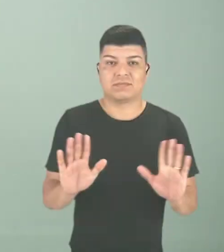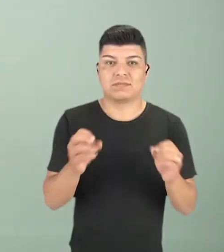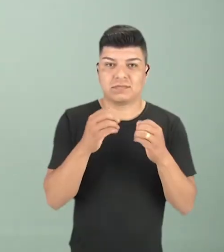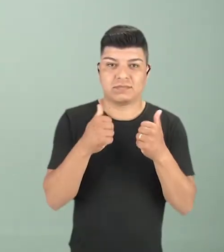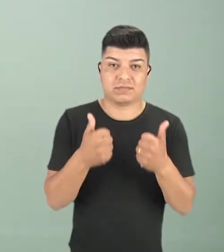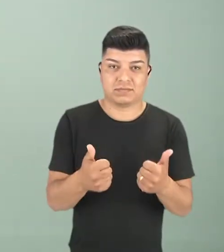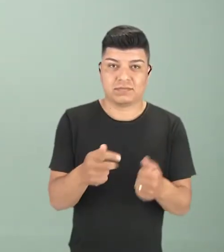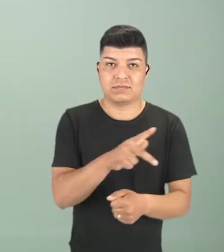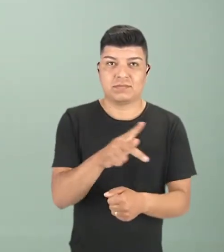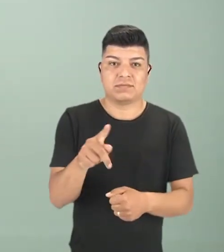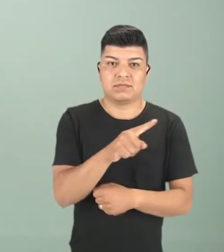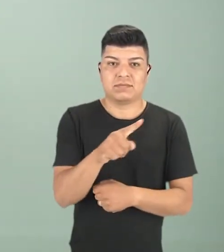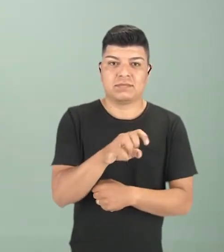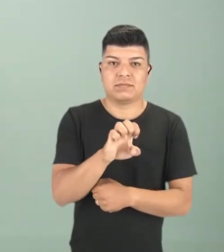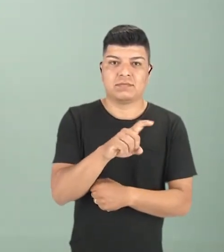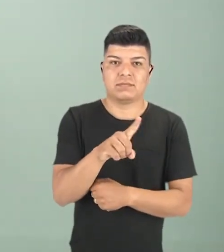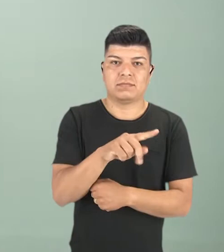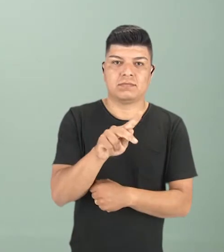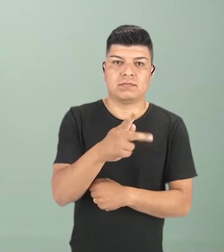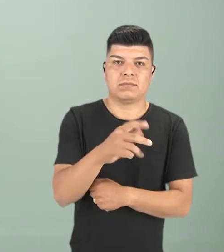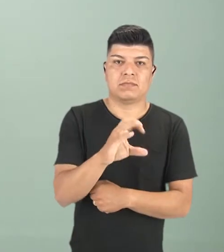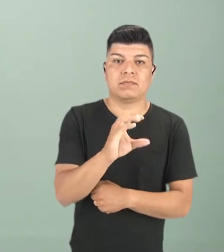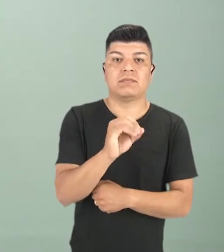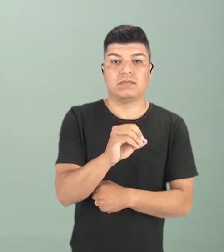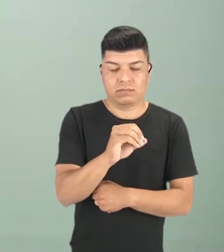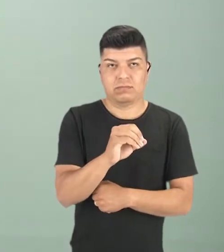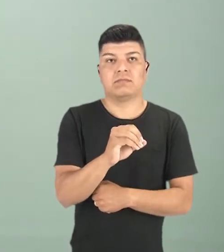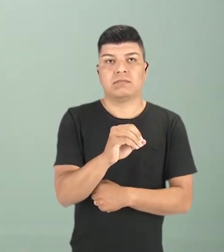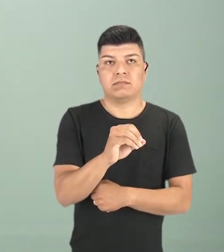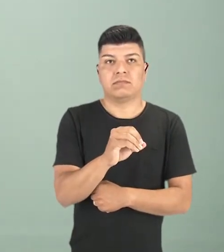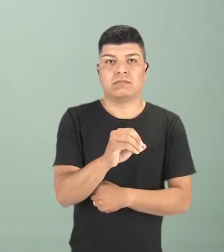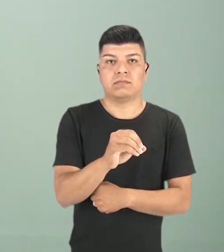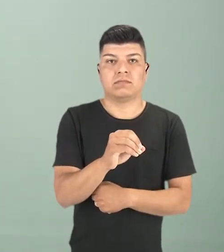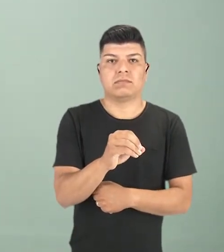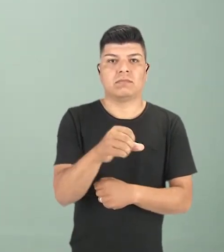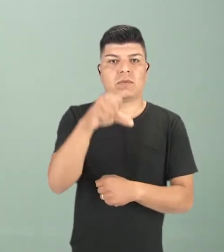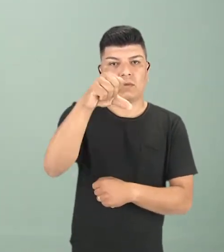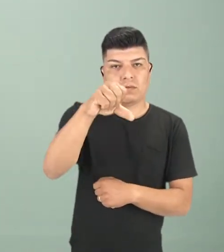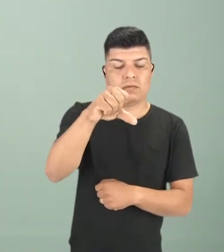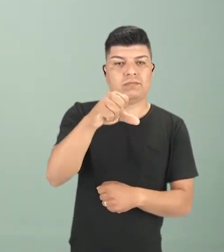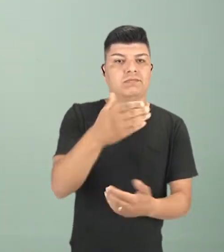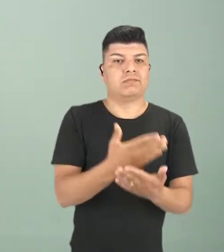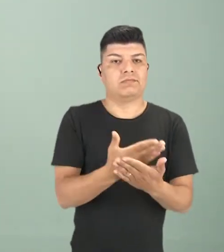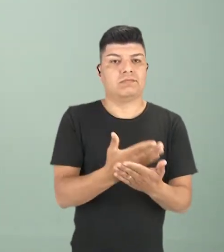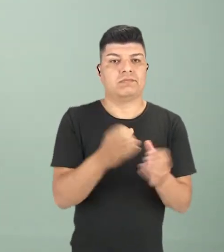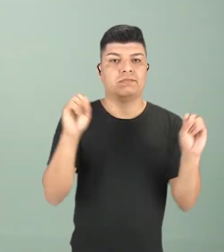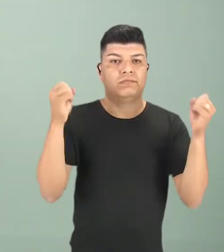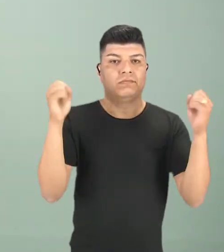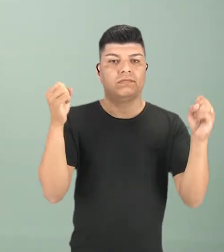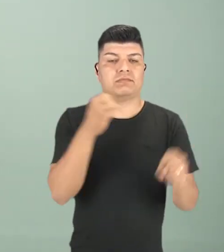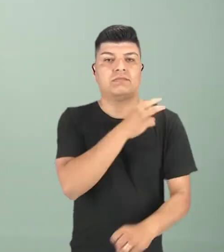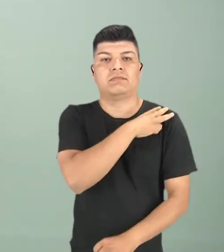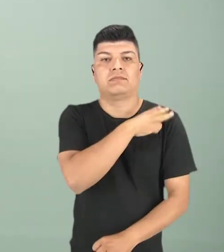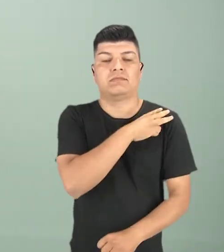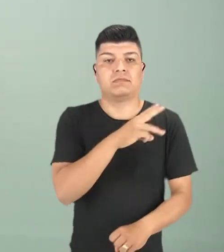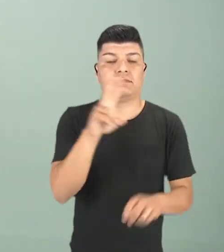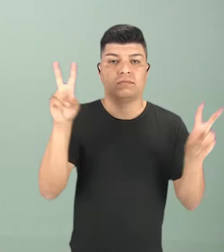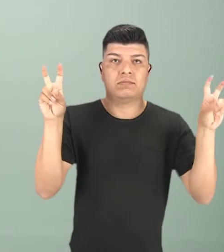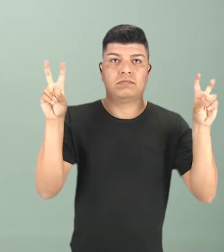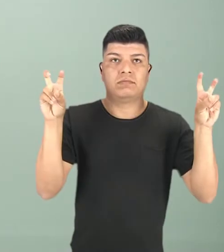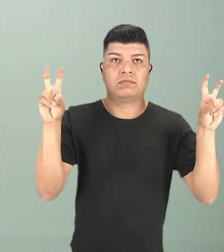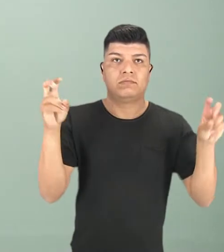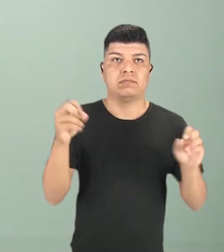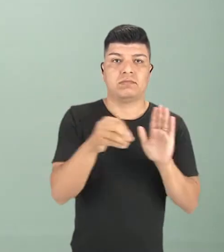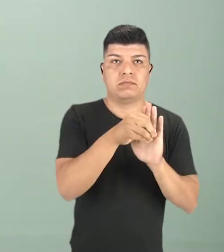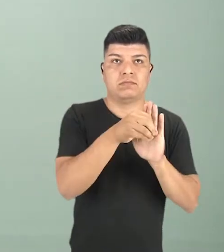Olá, tudo bem? Sou o professor Zezinho Martins e nossa nona aula de Educação Física, terceiro ano, e vamos falar sobre mídia